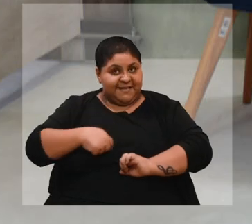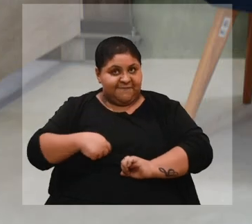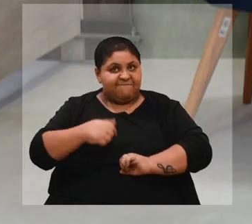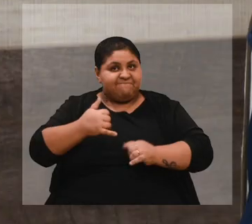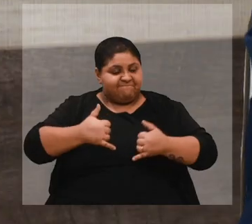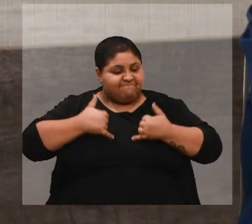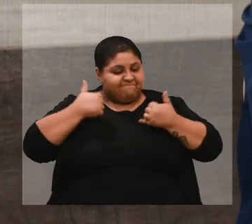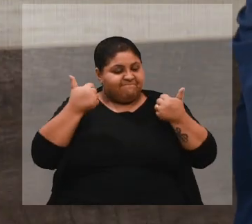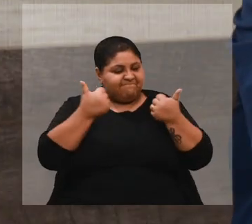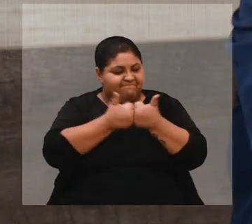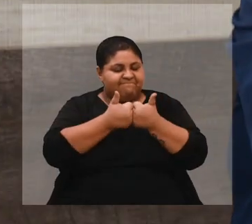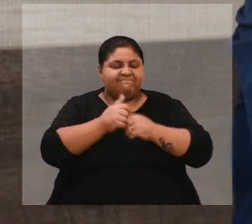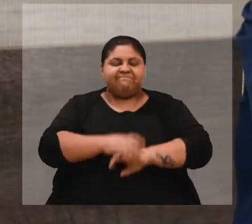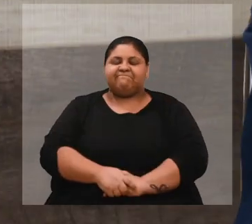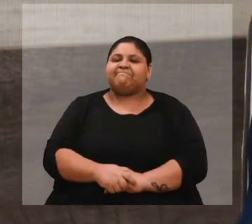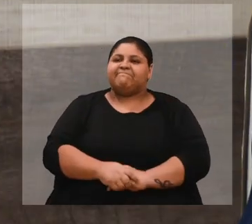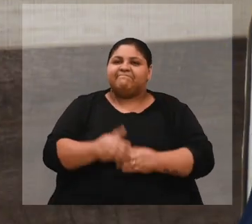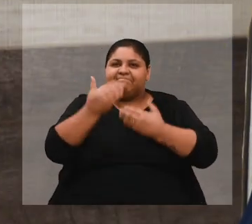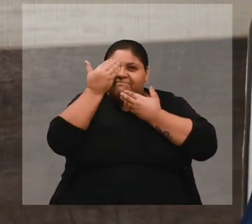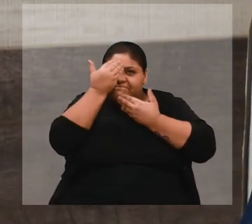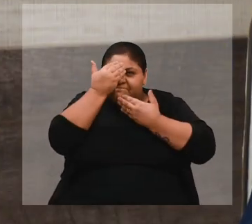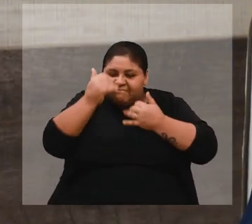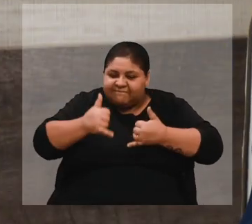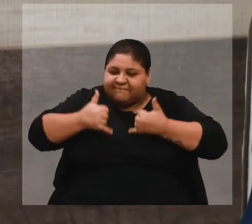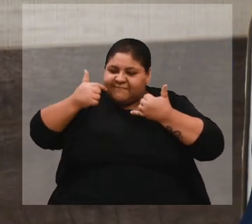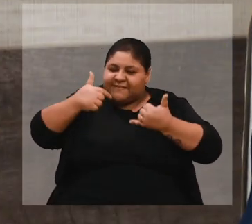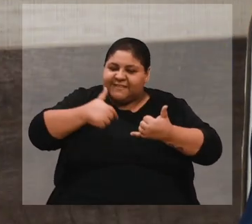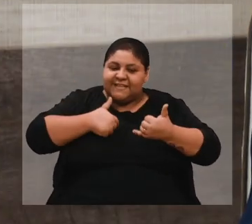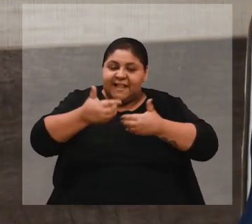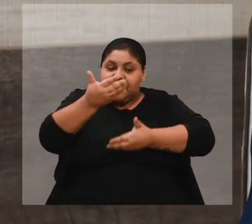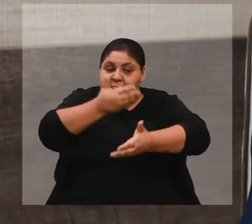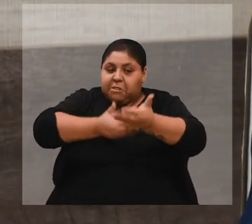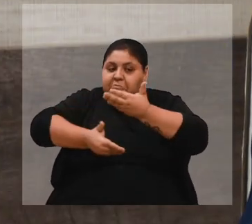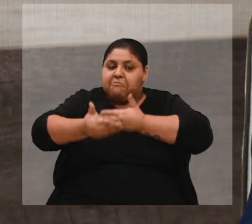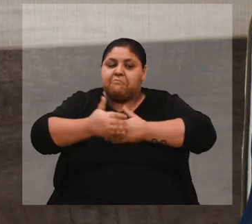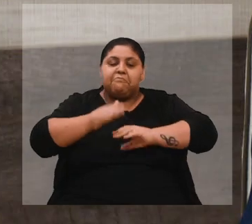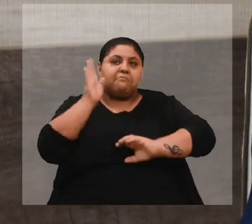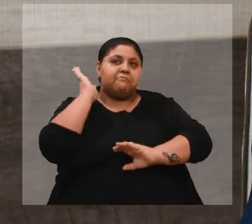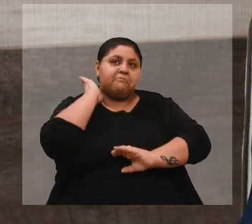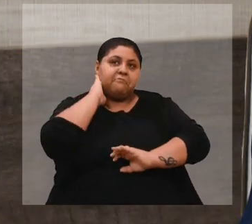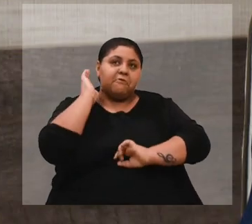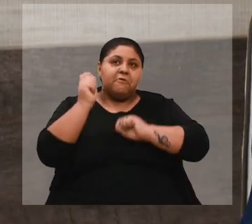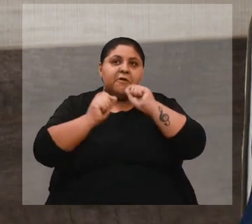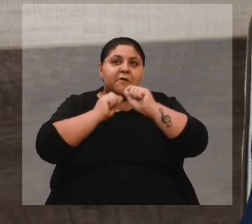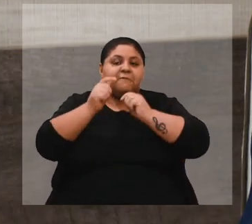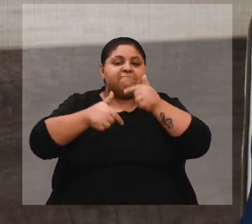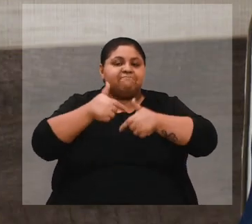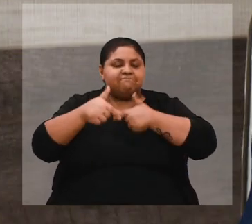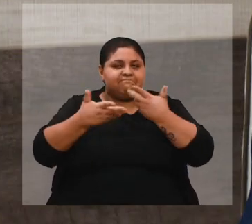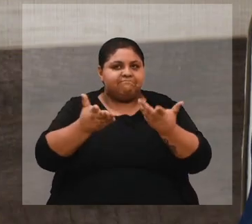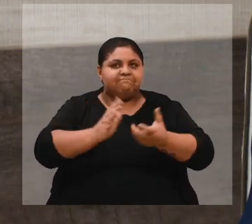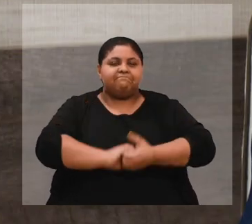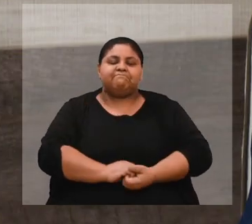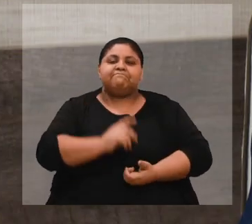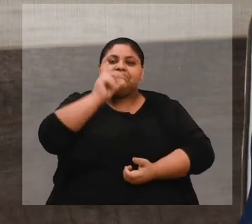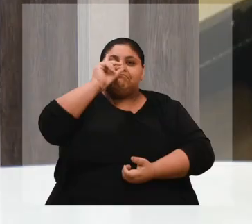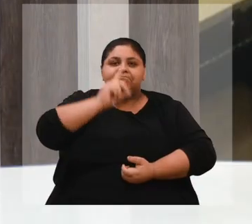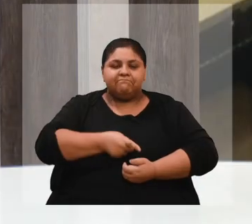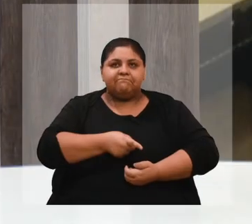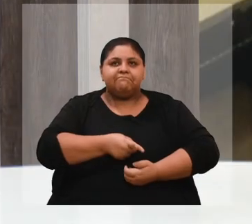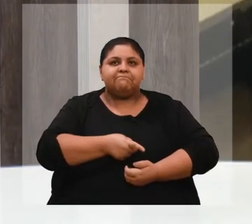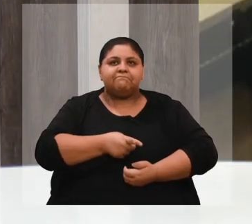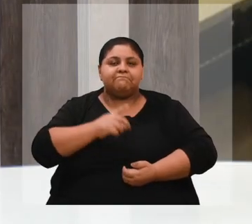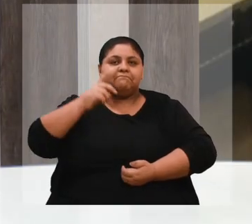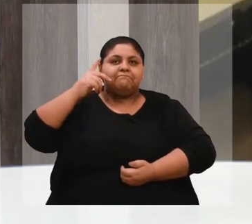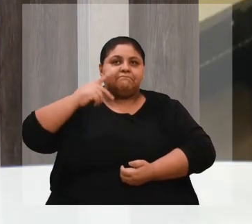aqui. Obrigado, uma honra é minha e vamos trocar uma ideia e bater um papo sobre o que está rolando aí no nosso trabalho.